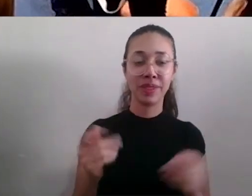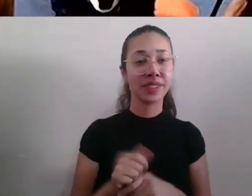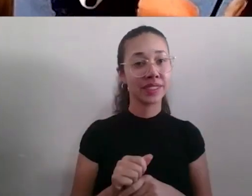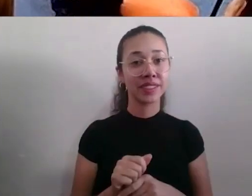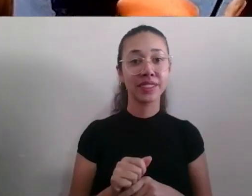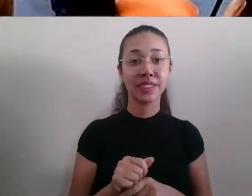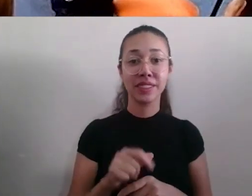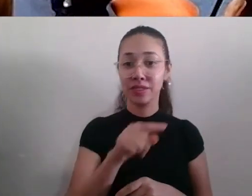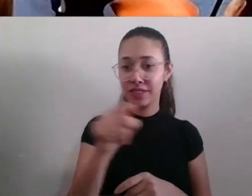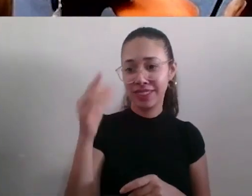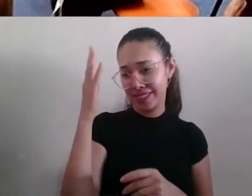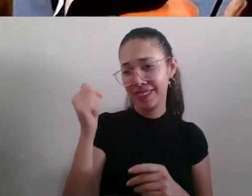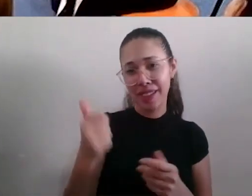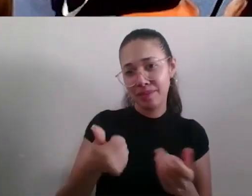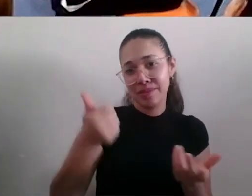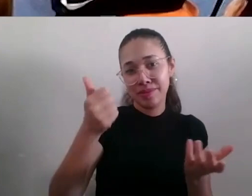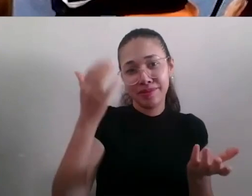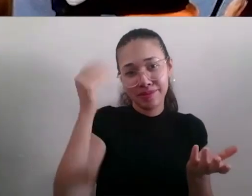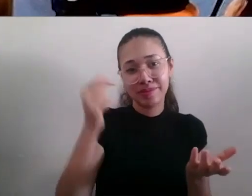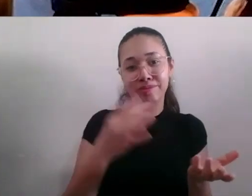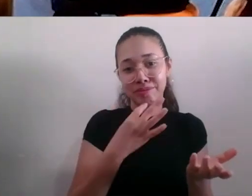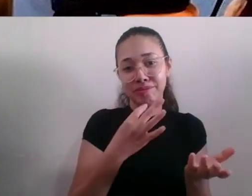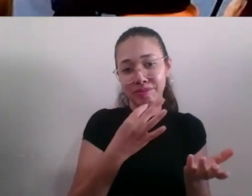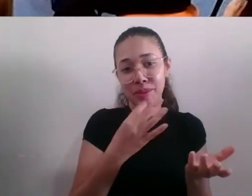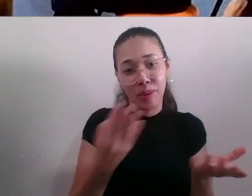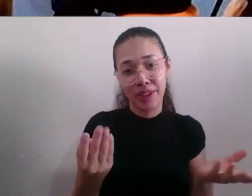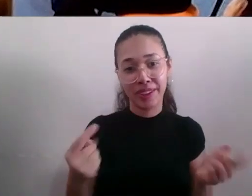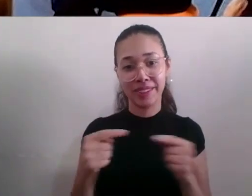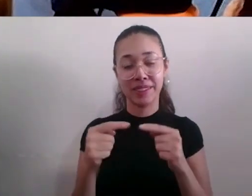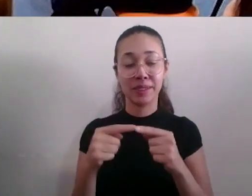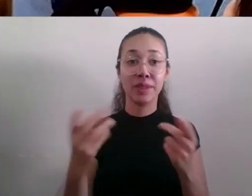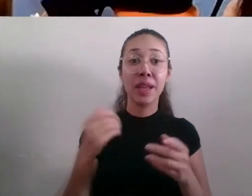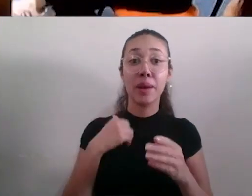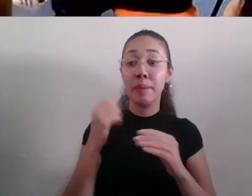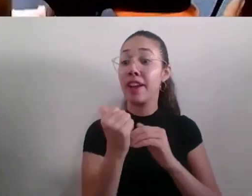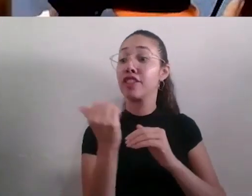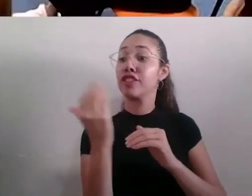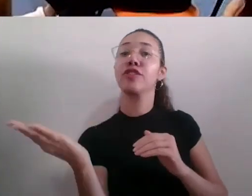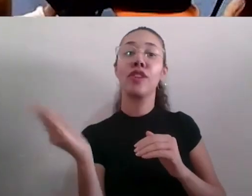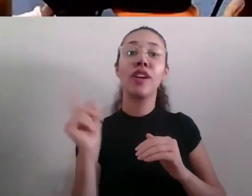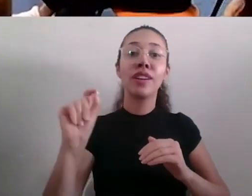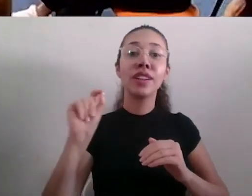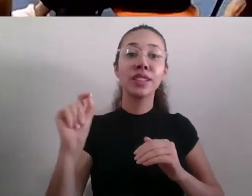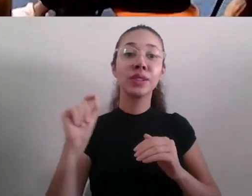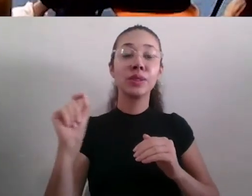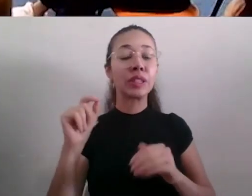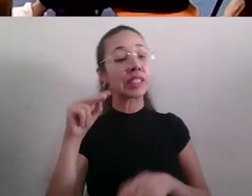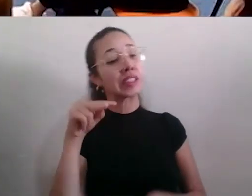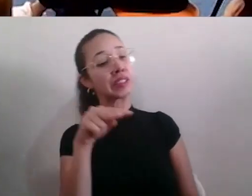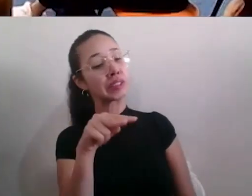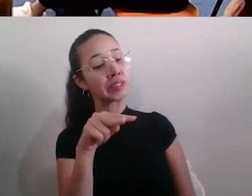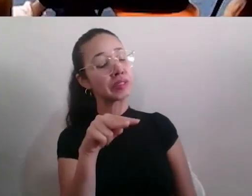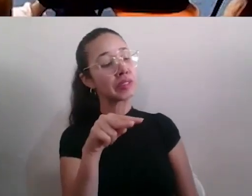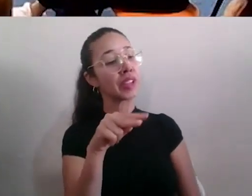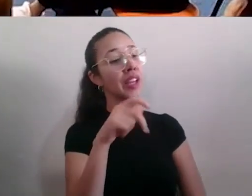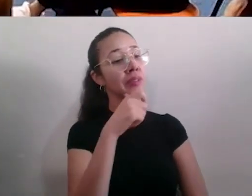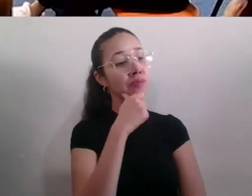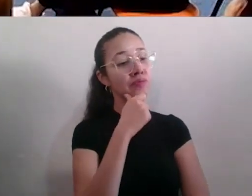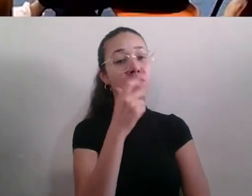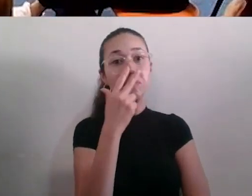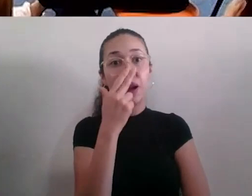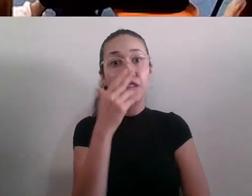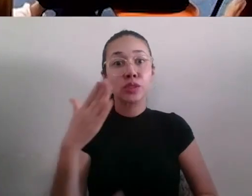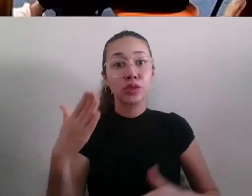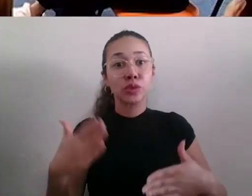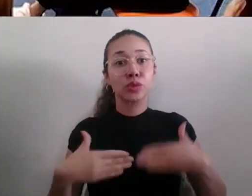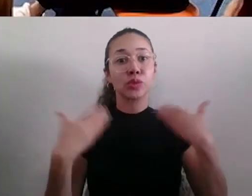vocês sabem disso melhor do que eu. É uma caixa preta mesmo. E para quem está de fora, é um pouco assustador,